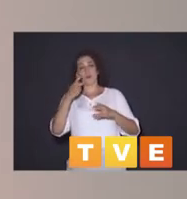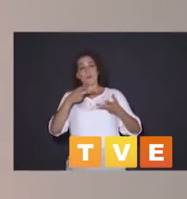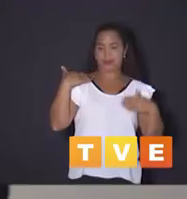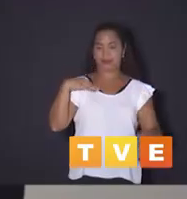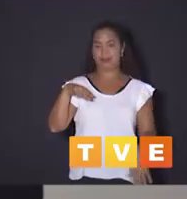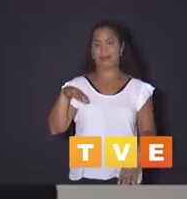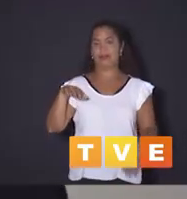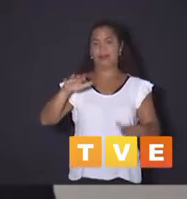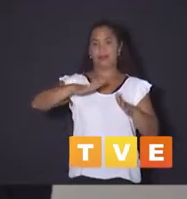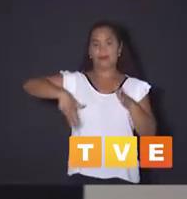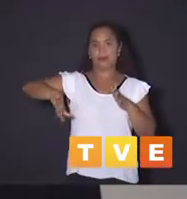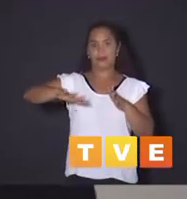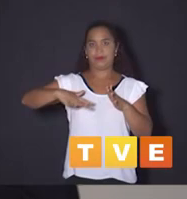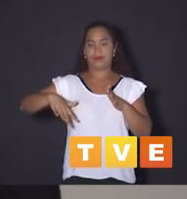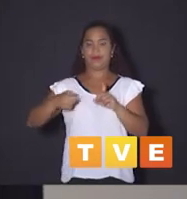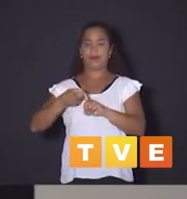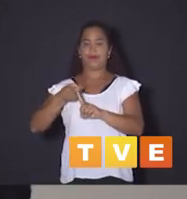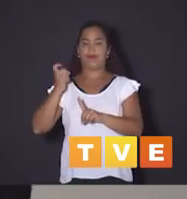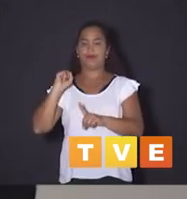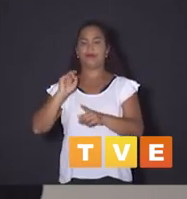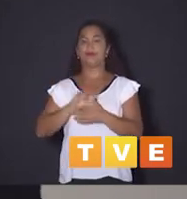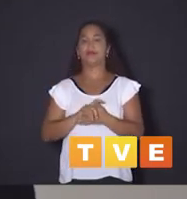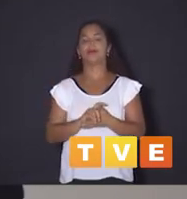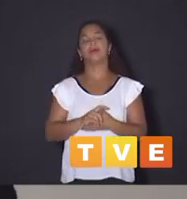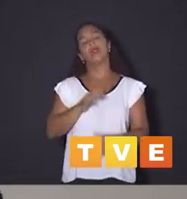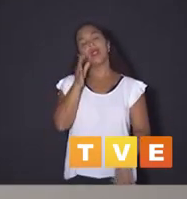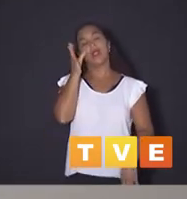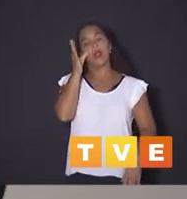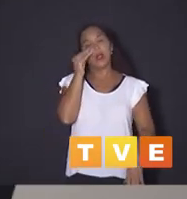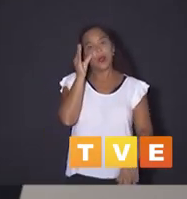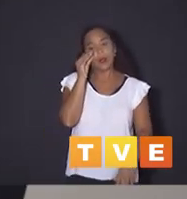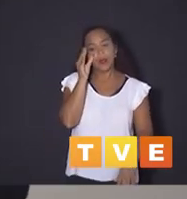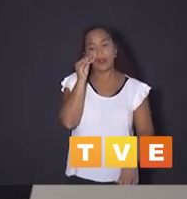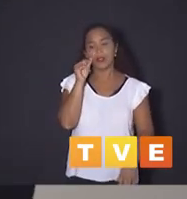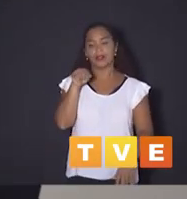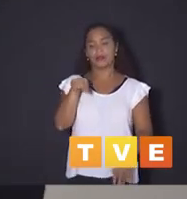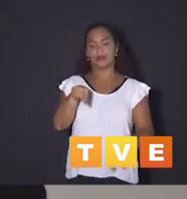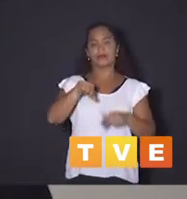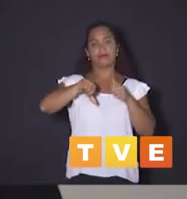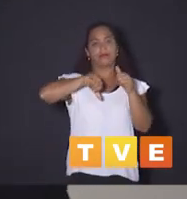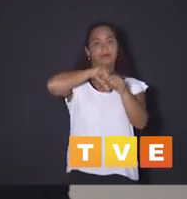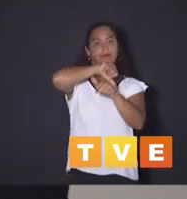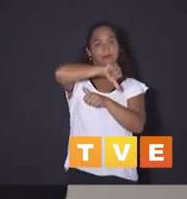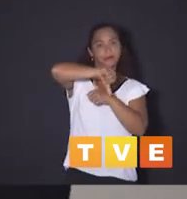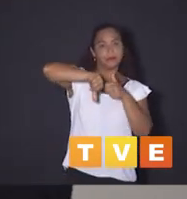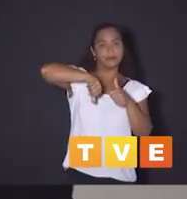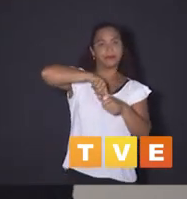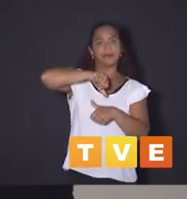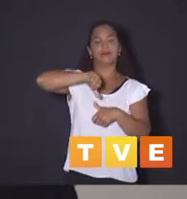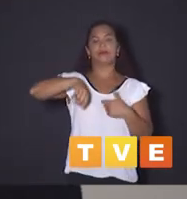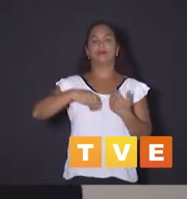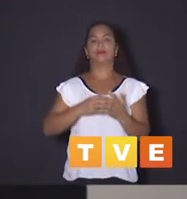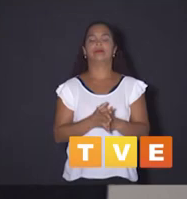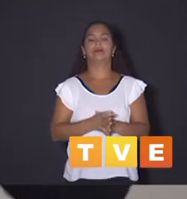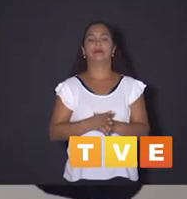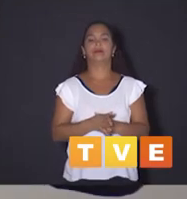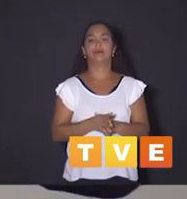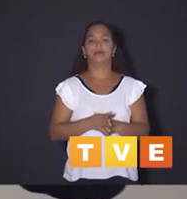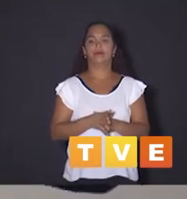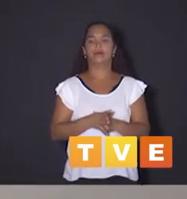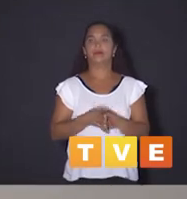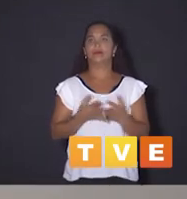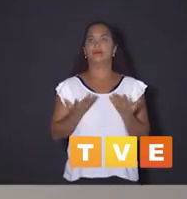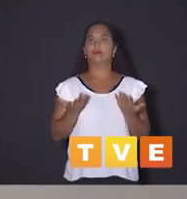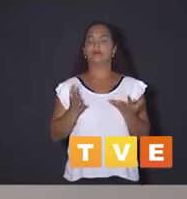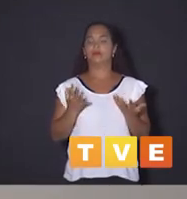de mercado e foi muito curioso e dizer é se esse arco de transformações que nós tivemos nos últimos anos com eu